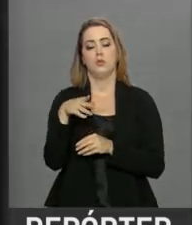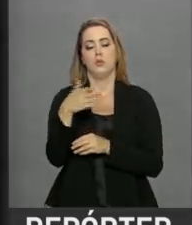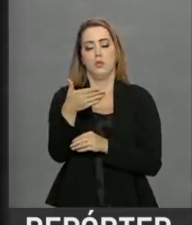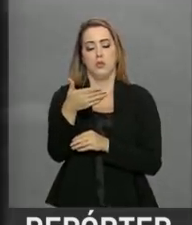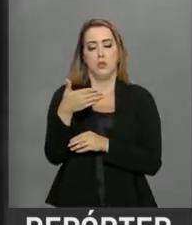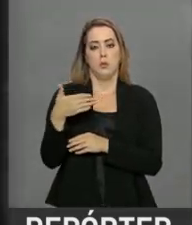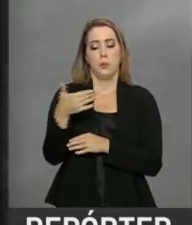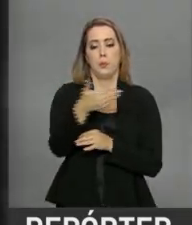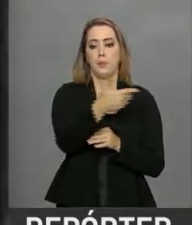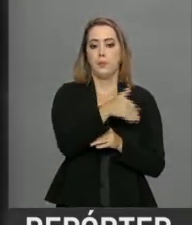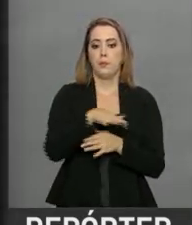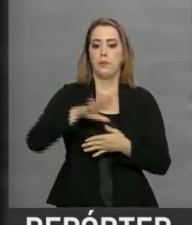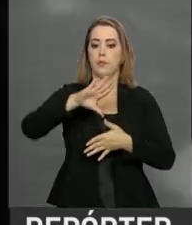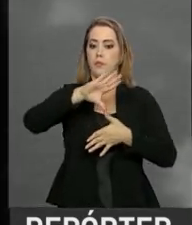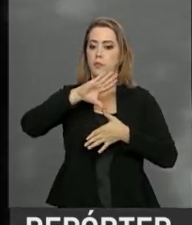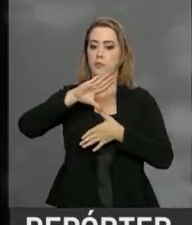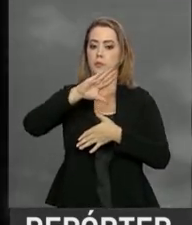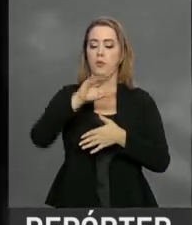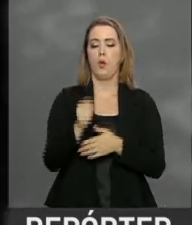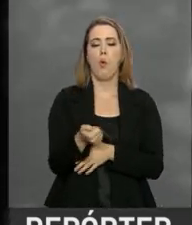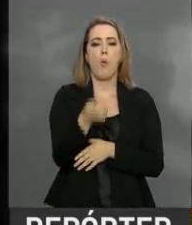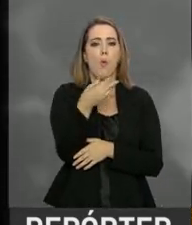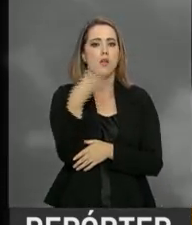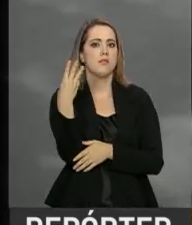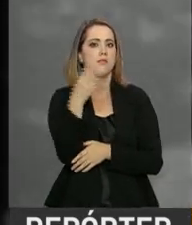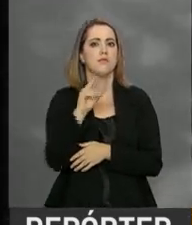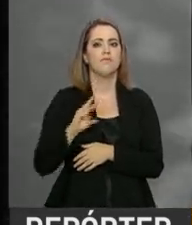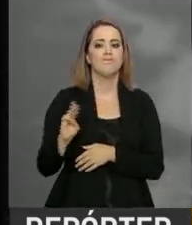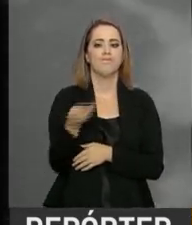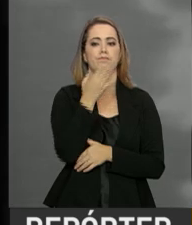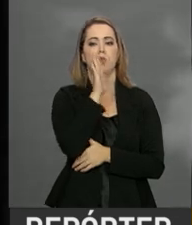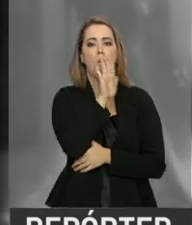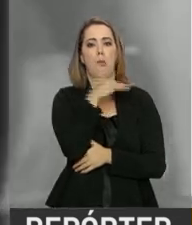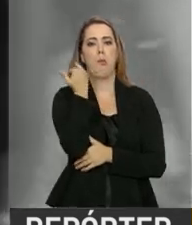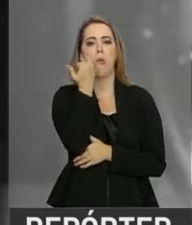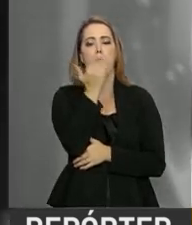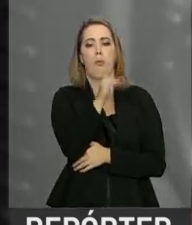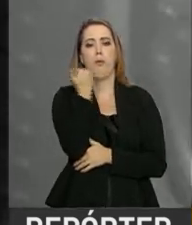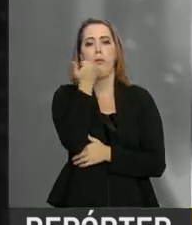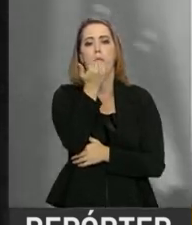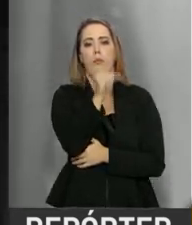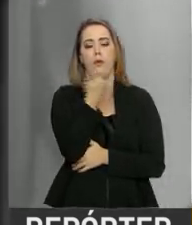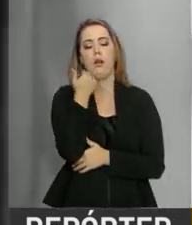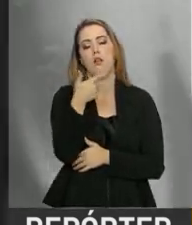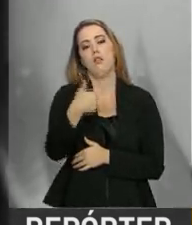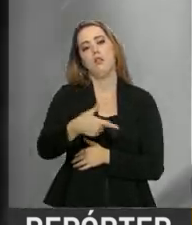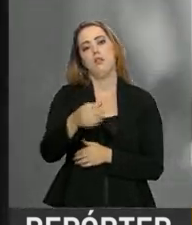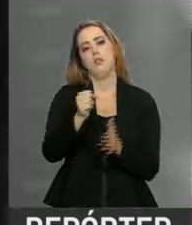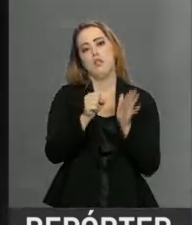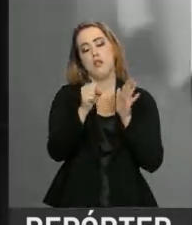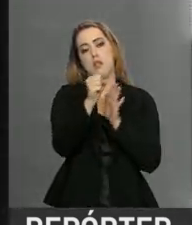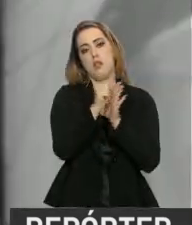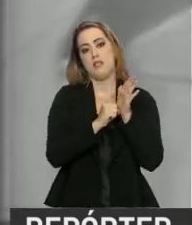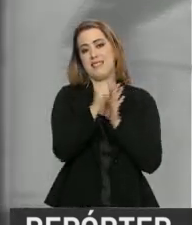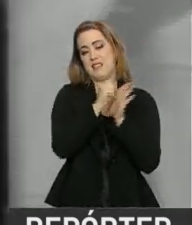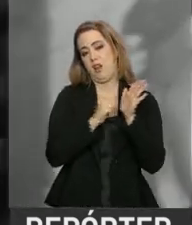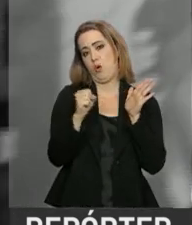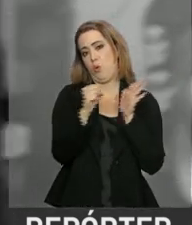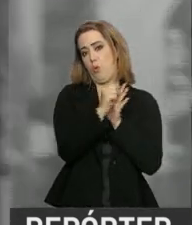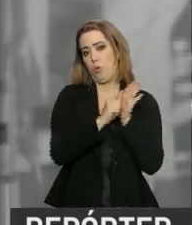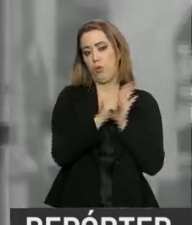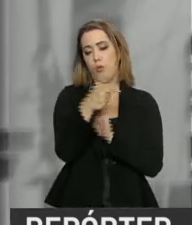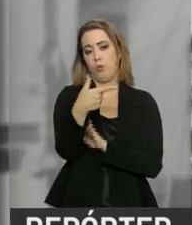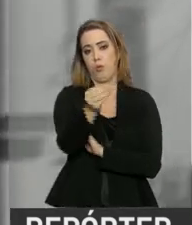Sul quase 3 milhões de baleias foram mortas no mundo inteiro só no século XX 70%